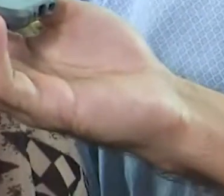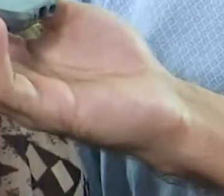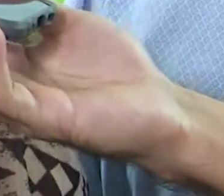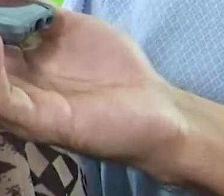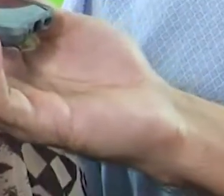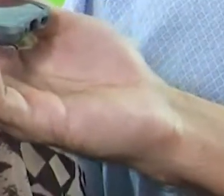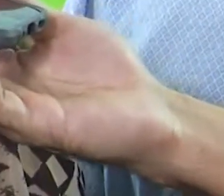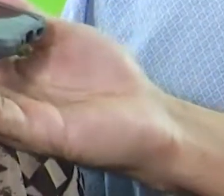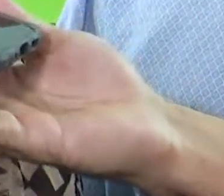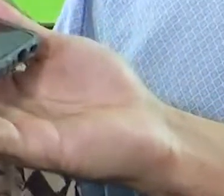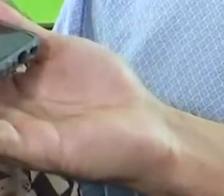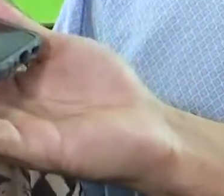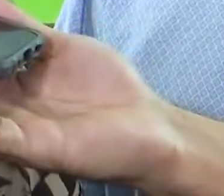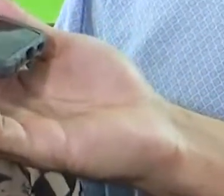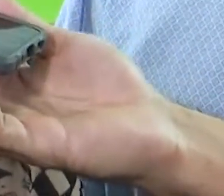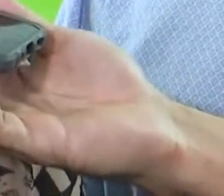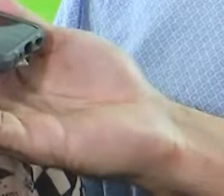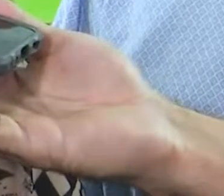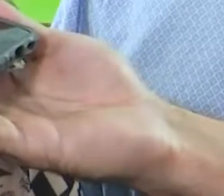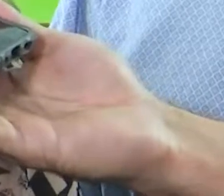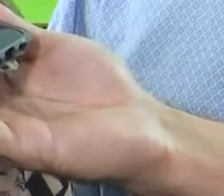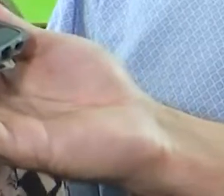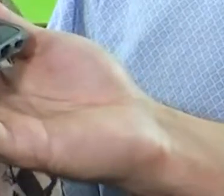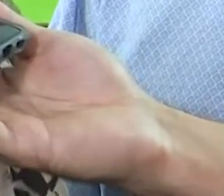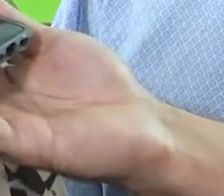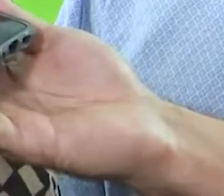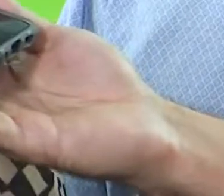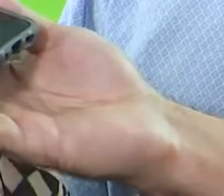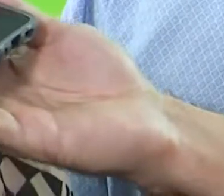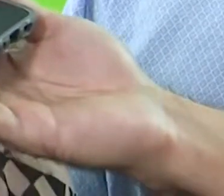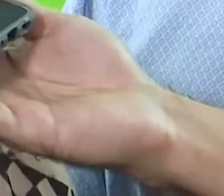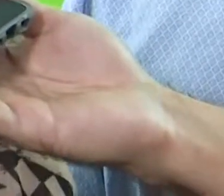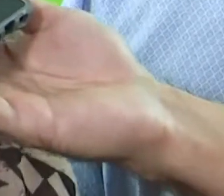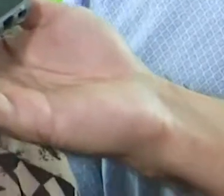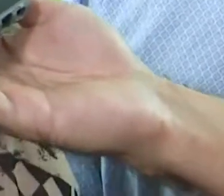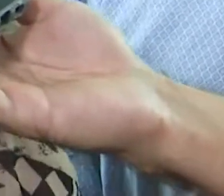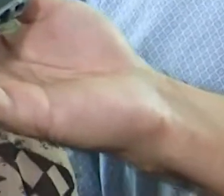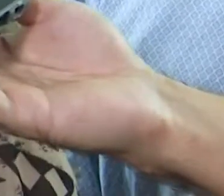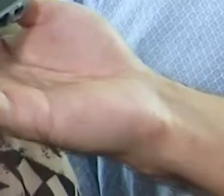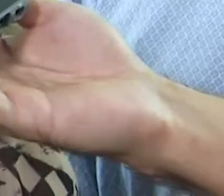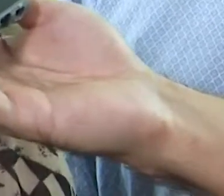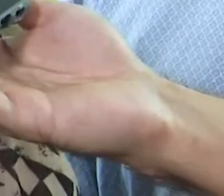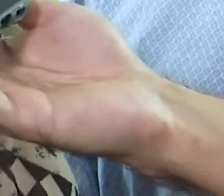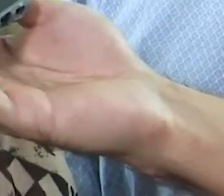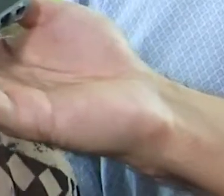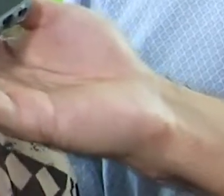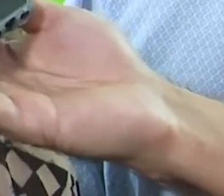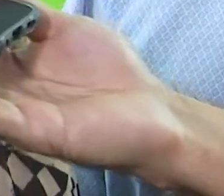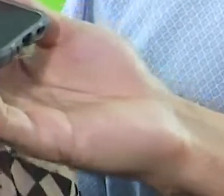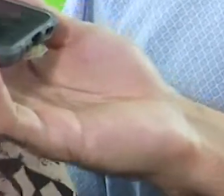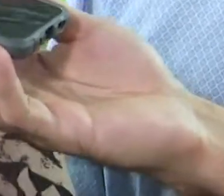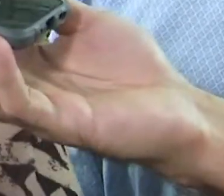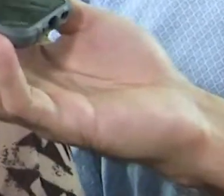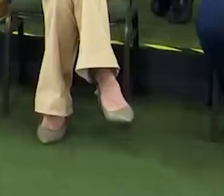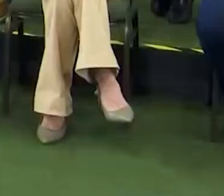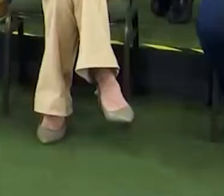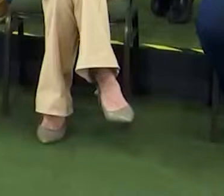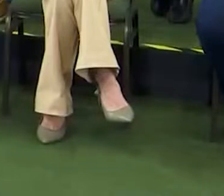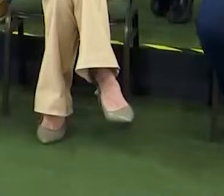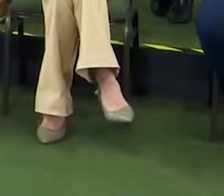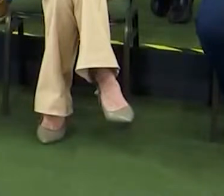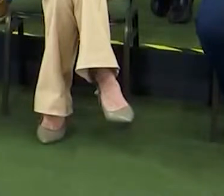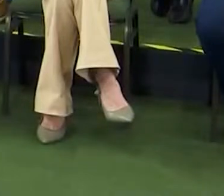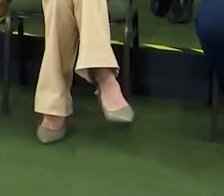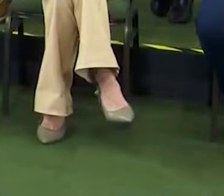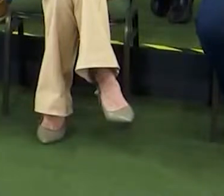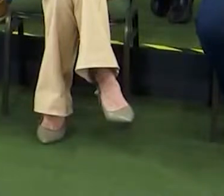melhor e uma oportunidade de trabalho que, através da sua própria área, ela pode sonhar e pensar em projetos para a sua área. O